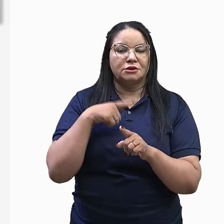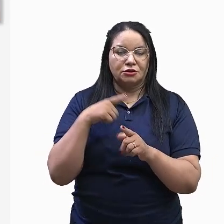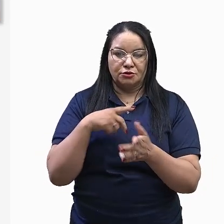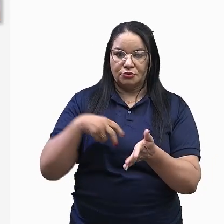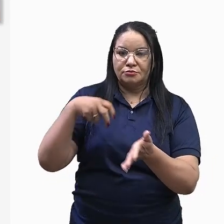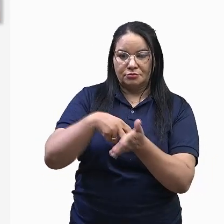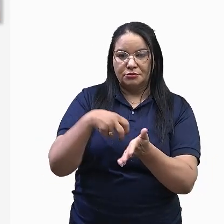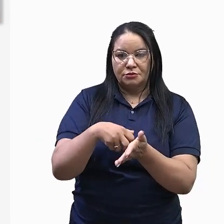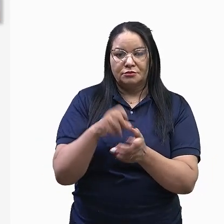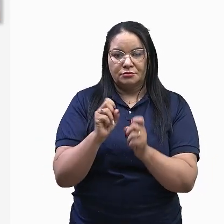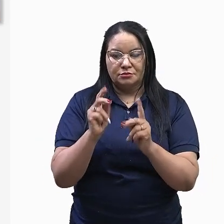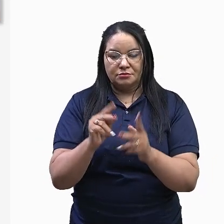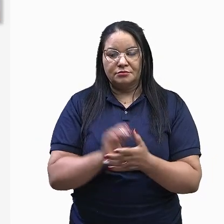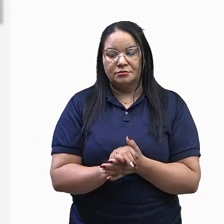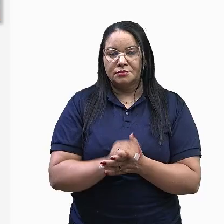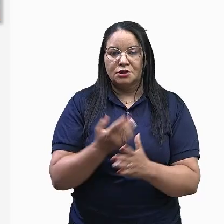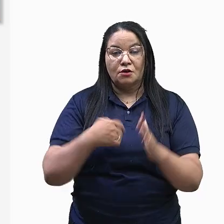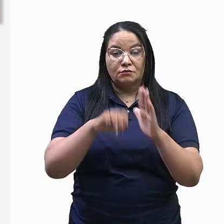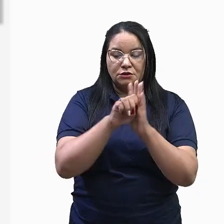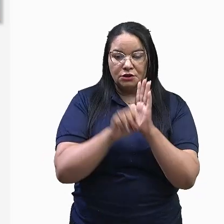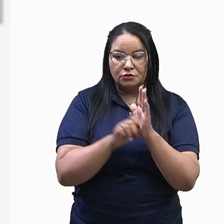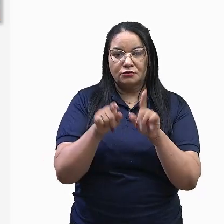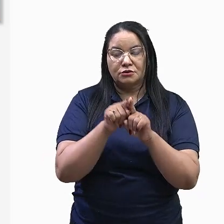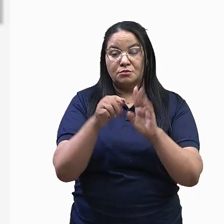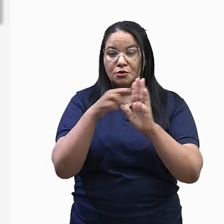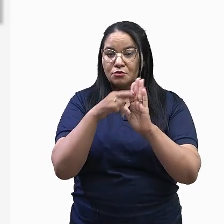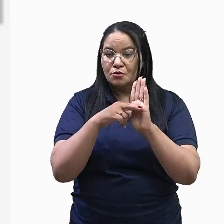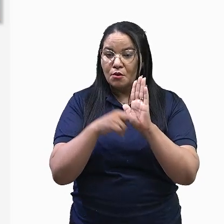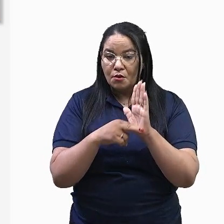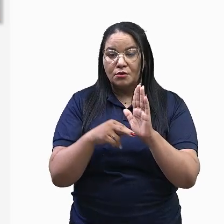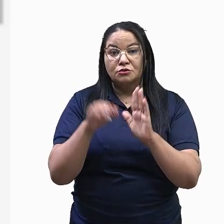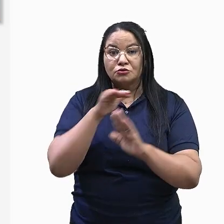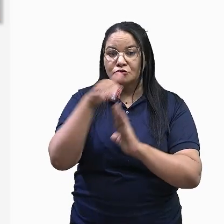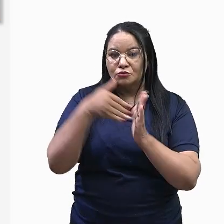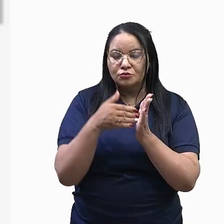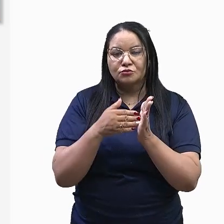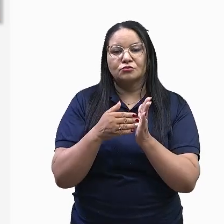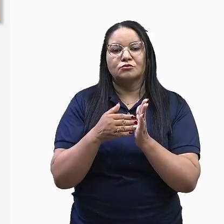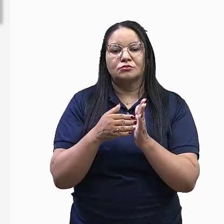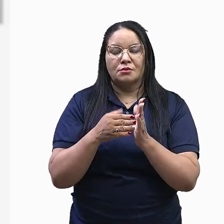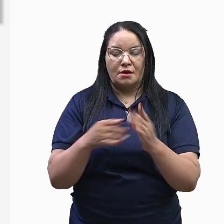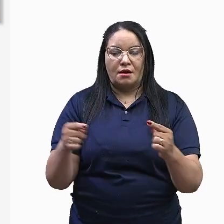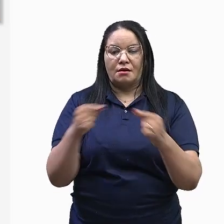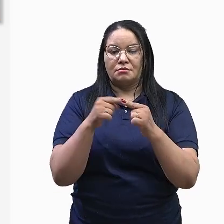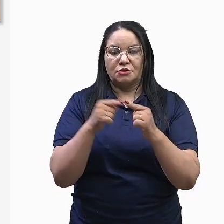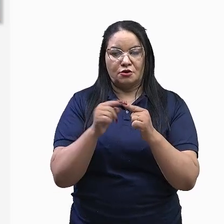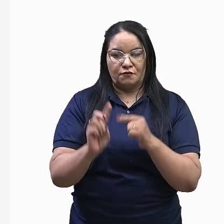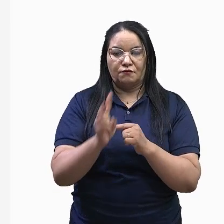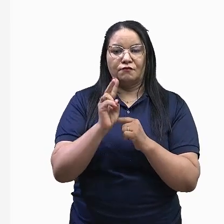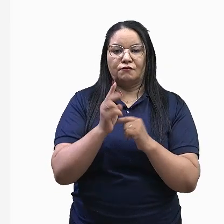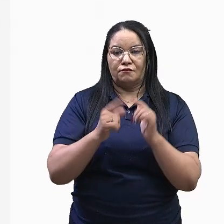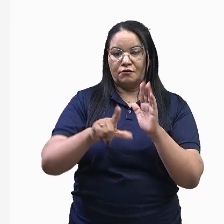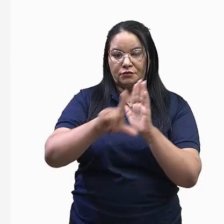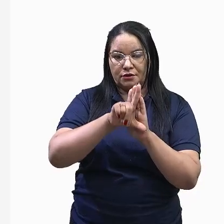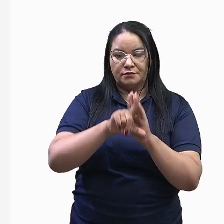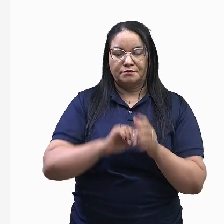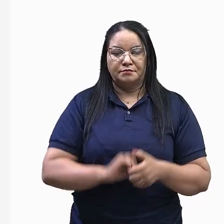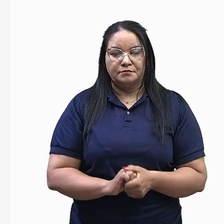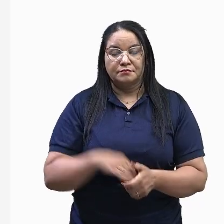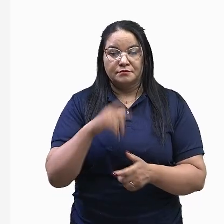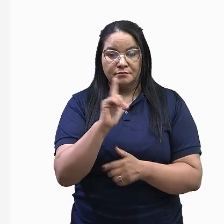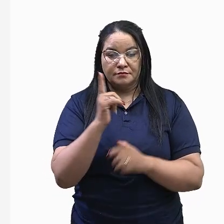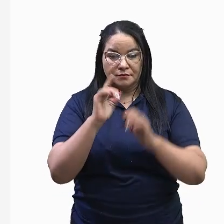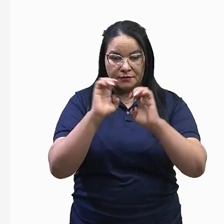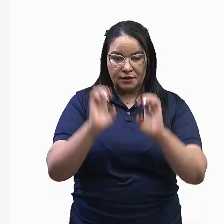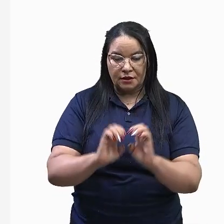estatutos, essas normativas, todas elas têm valor de lei. E aí nós temos a estrutura do gênero